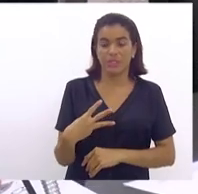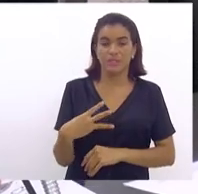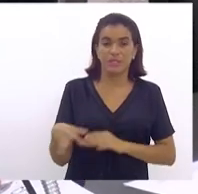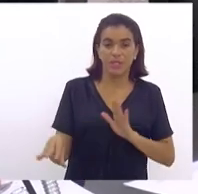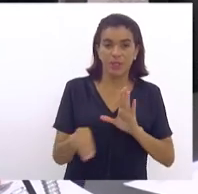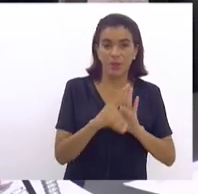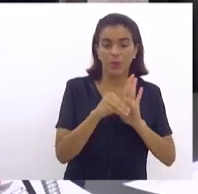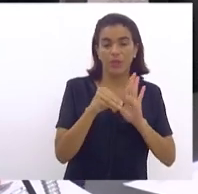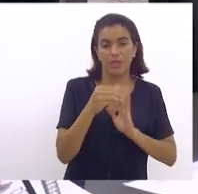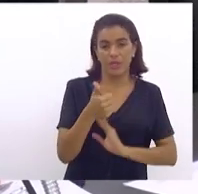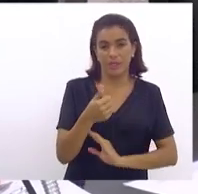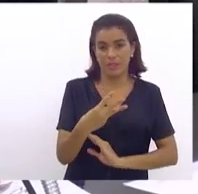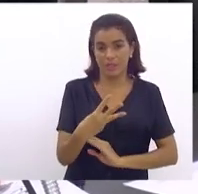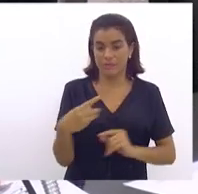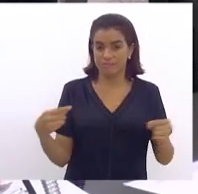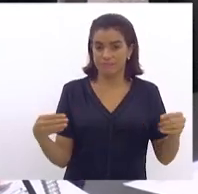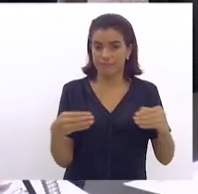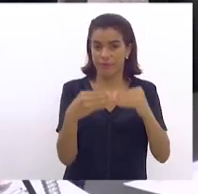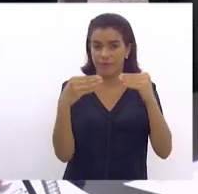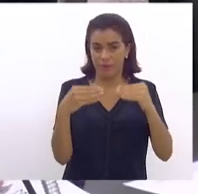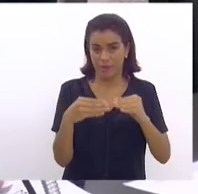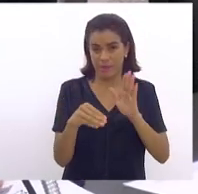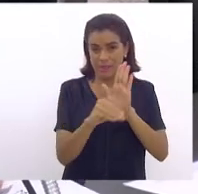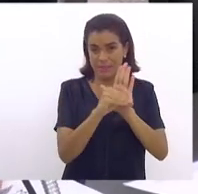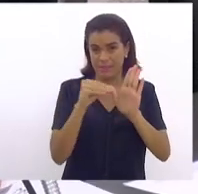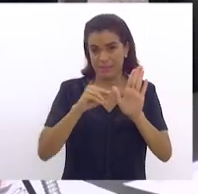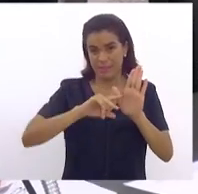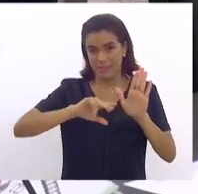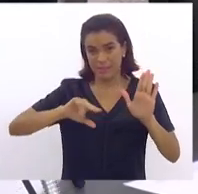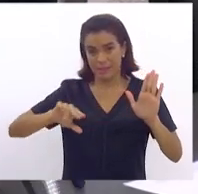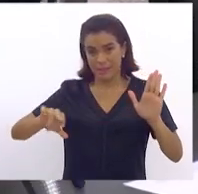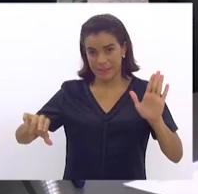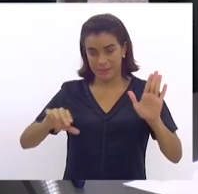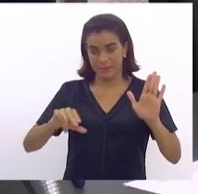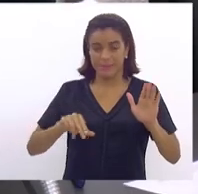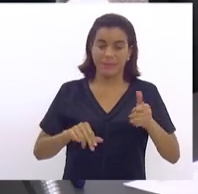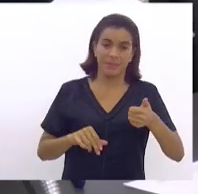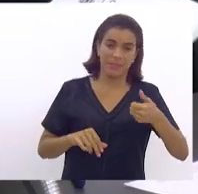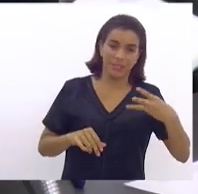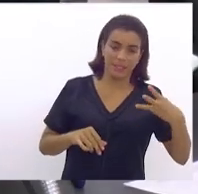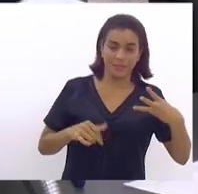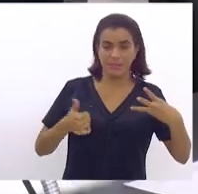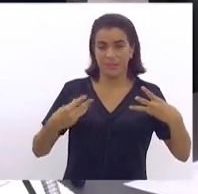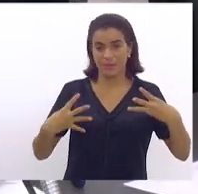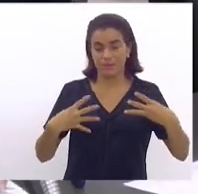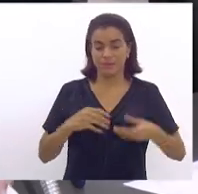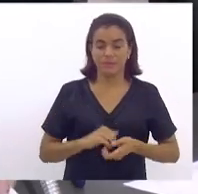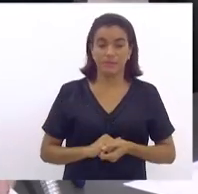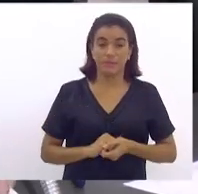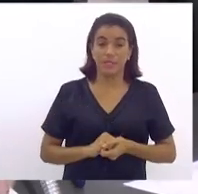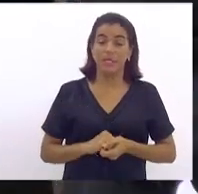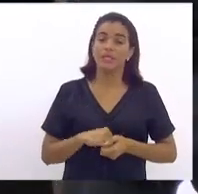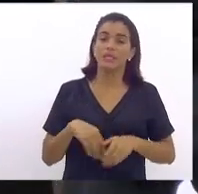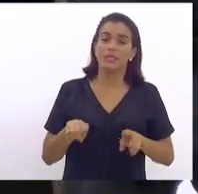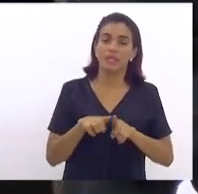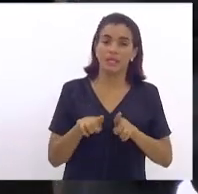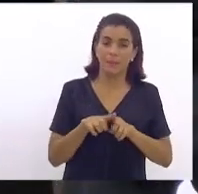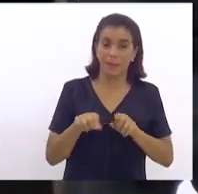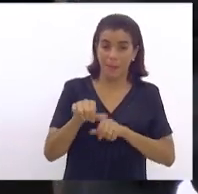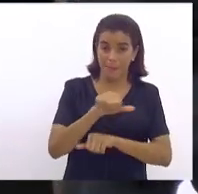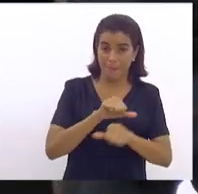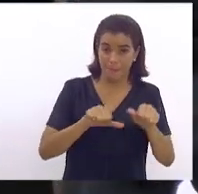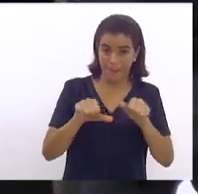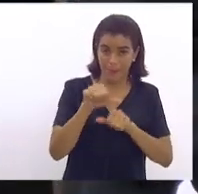13 no favorável às emendas, números 13 e 14. Deputada Célia. A modificativa